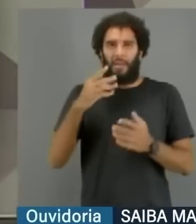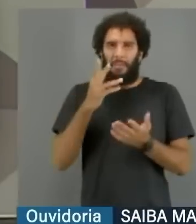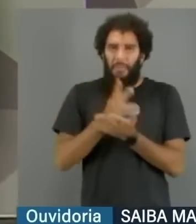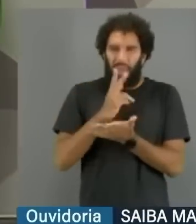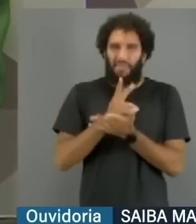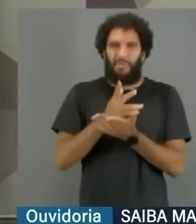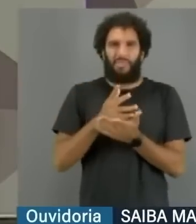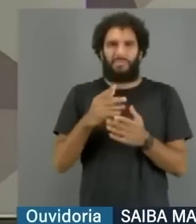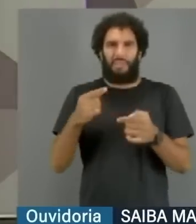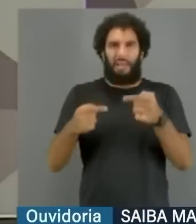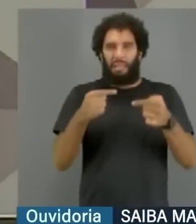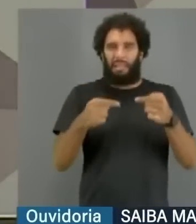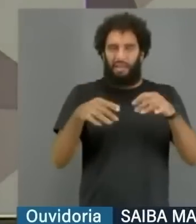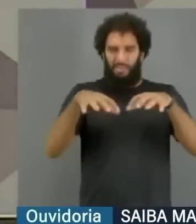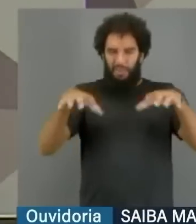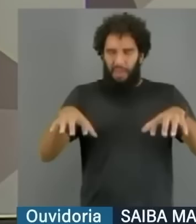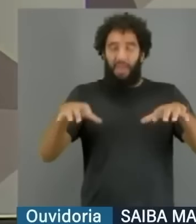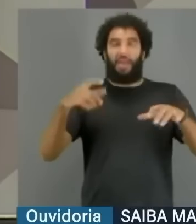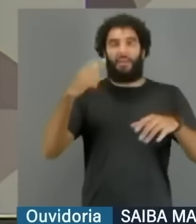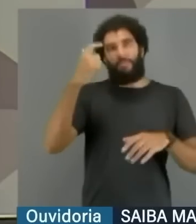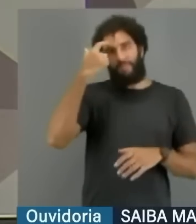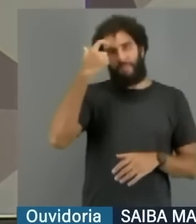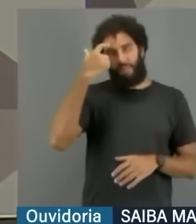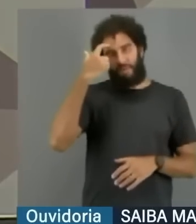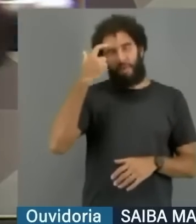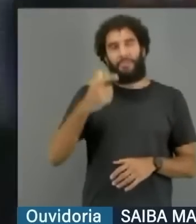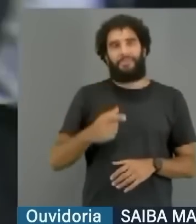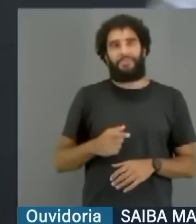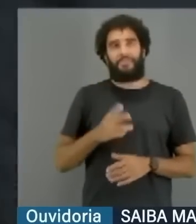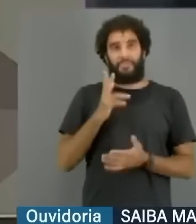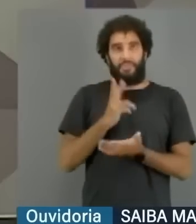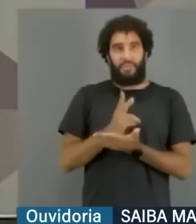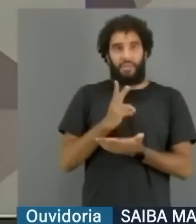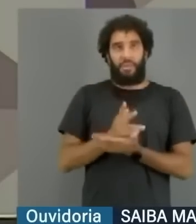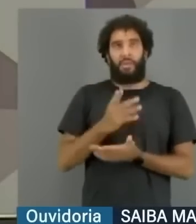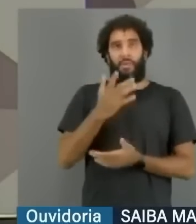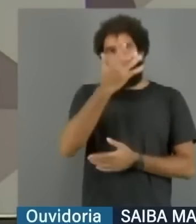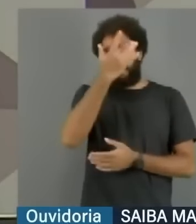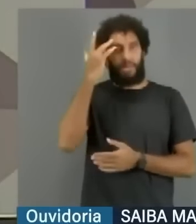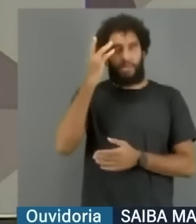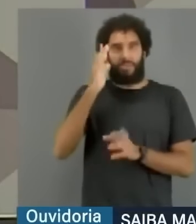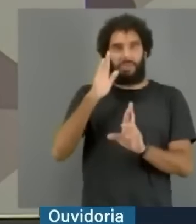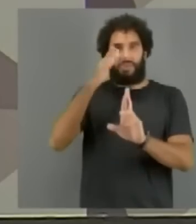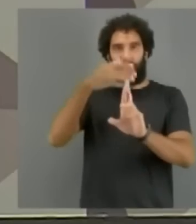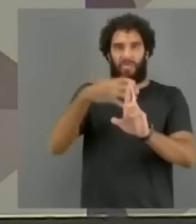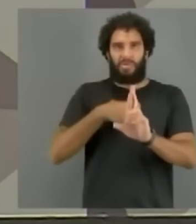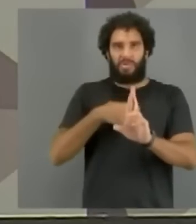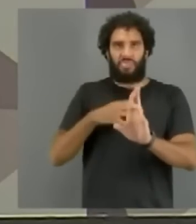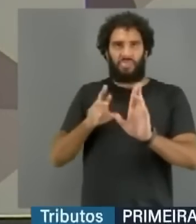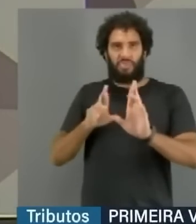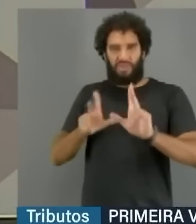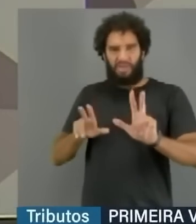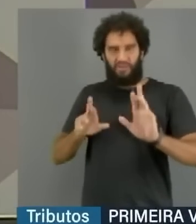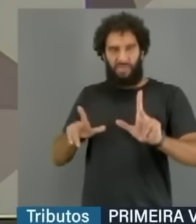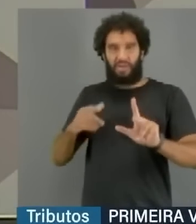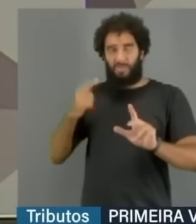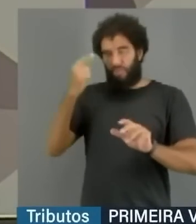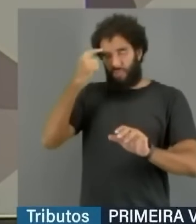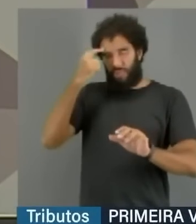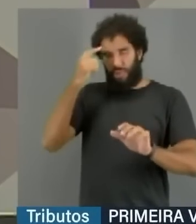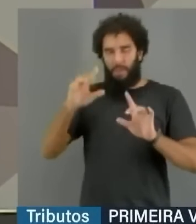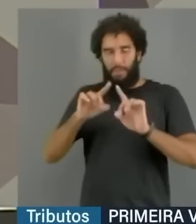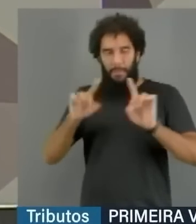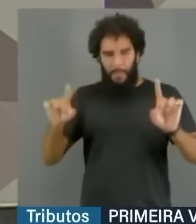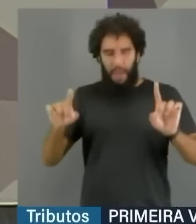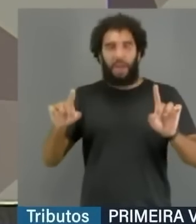polarizada, não deixar de pensar, mesmo quando aquelas pessoas se referem de uma maneira diferente daquilo que você pensa, mas não